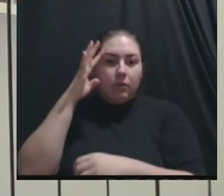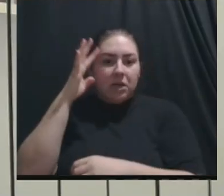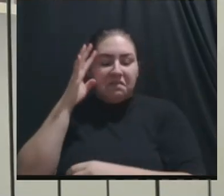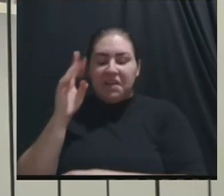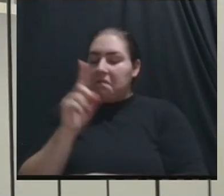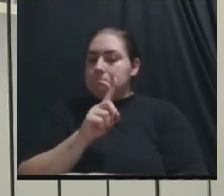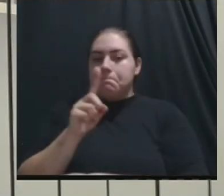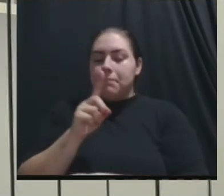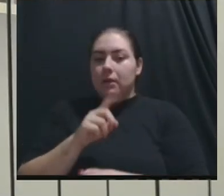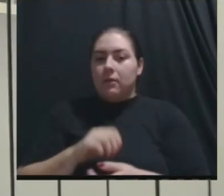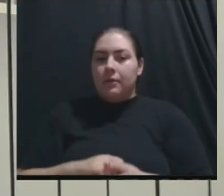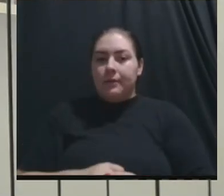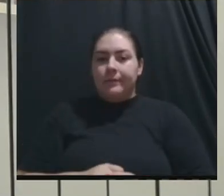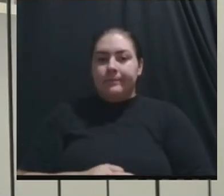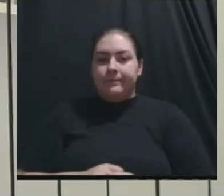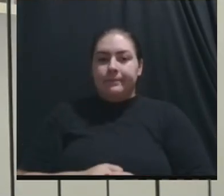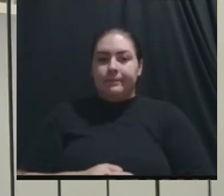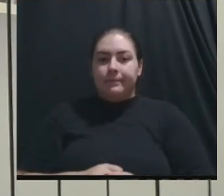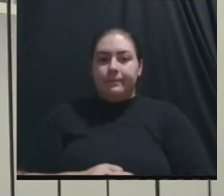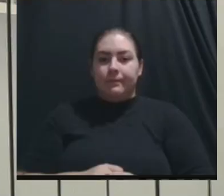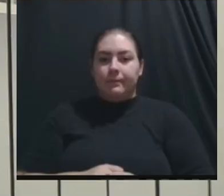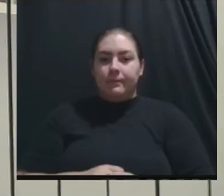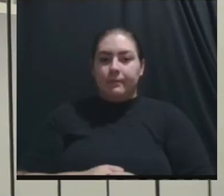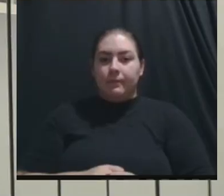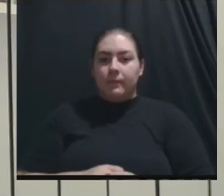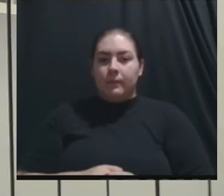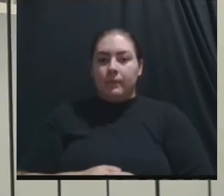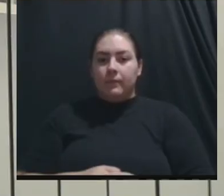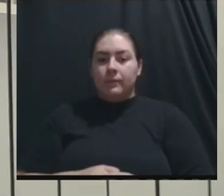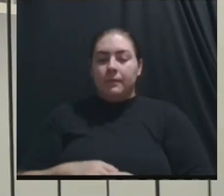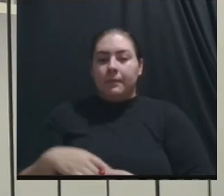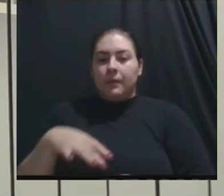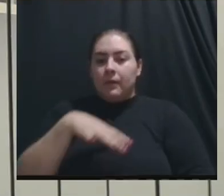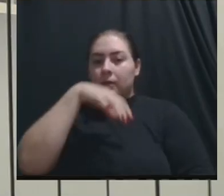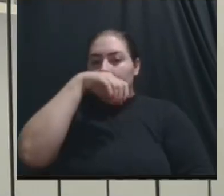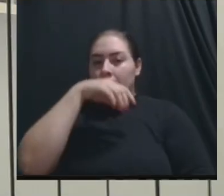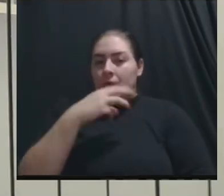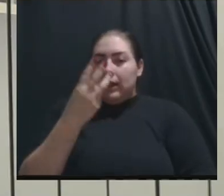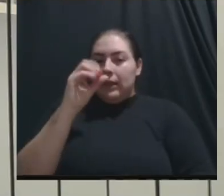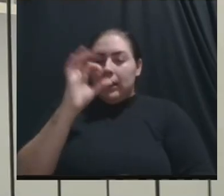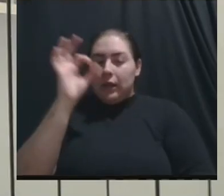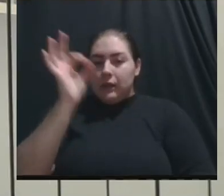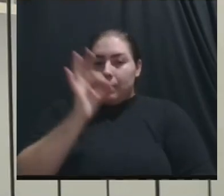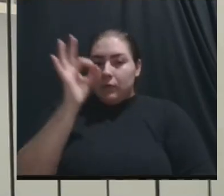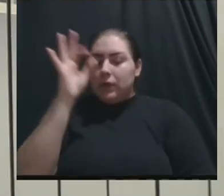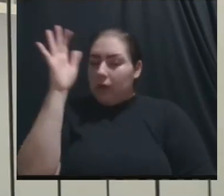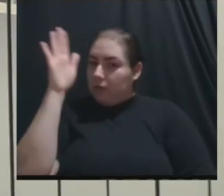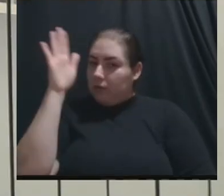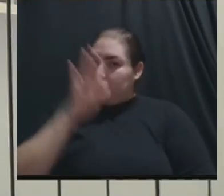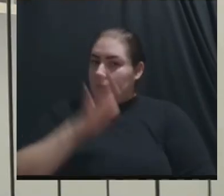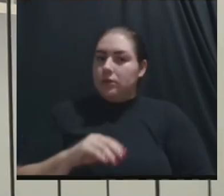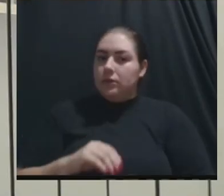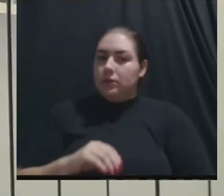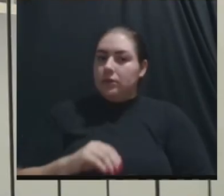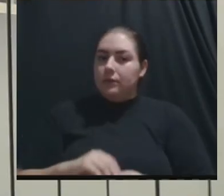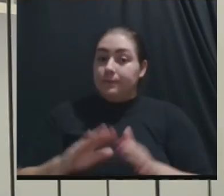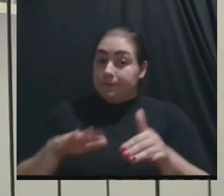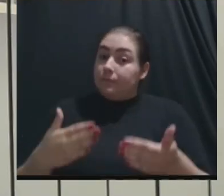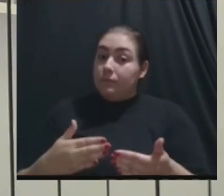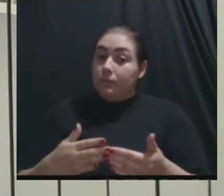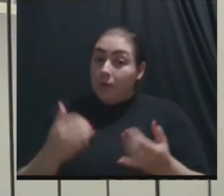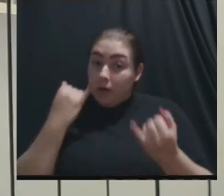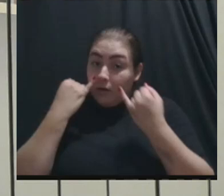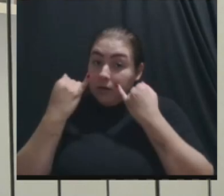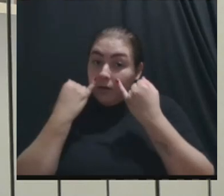do ar mínima deve ficar em torno de 30% à tarde. Então é recomendado hidratar bastante,